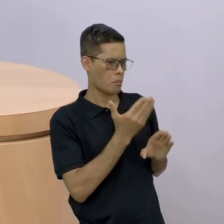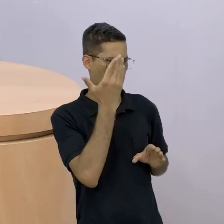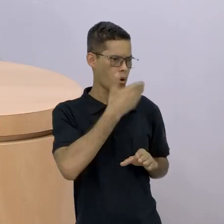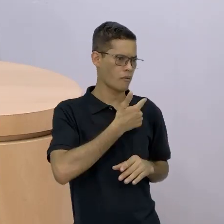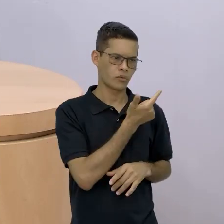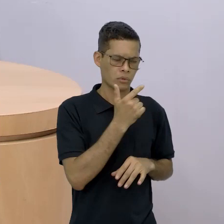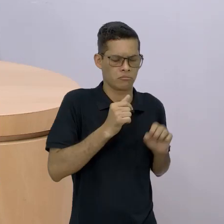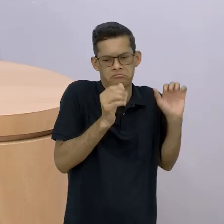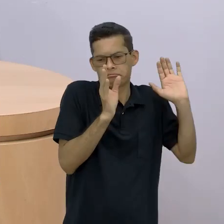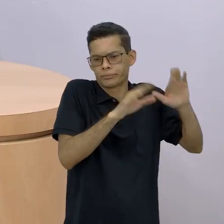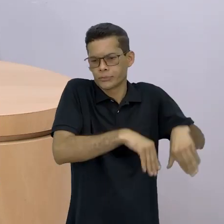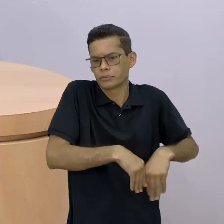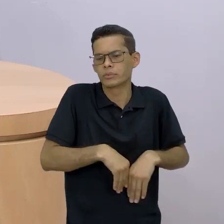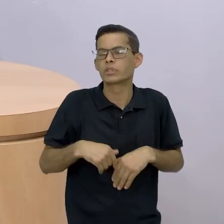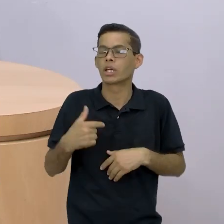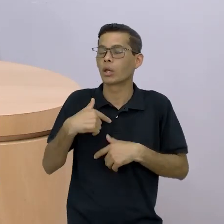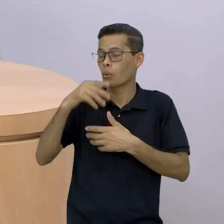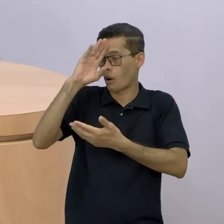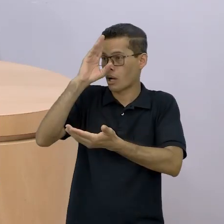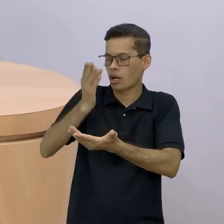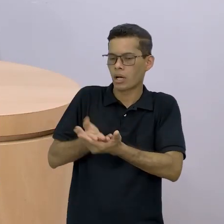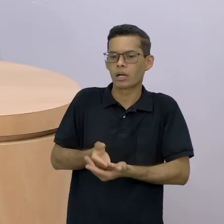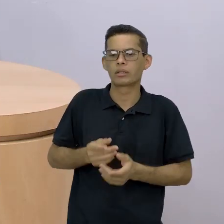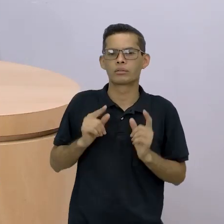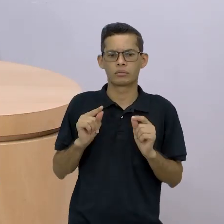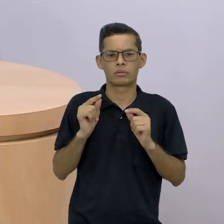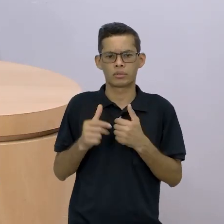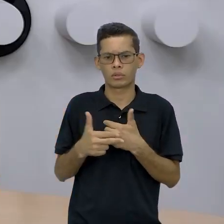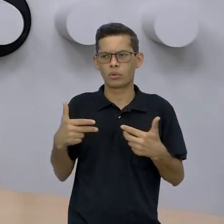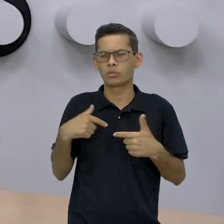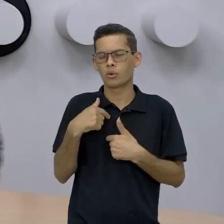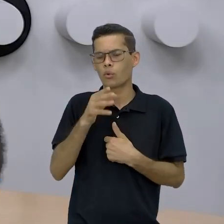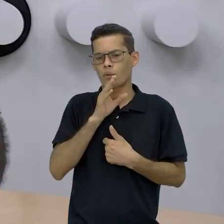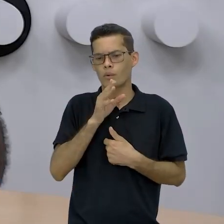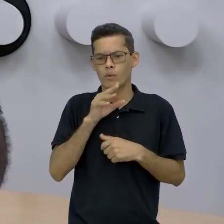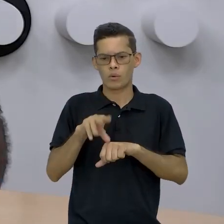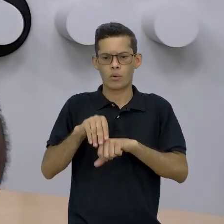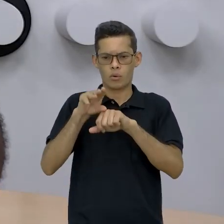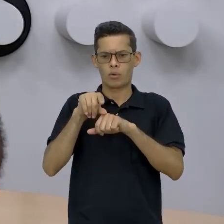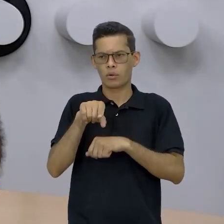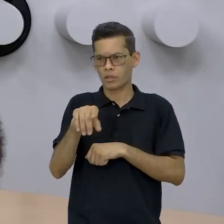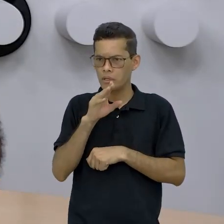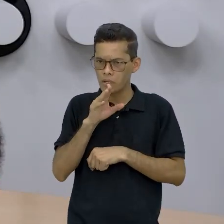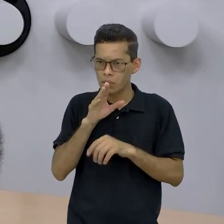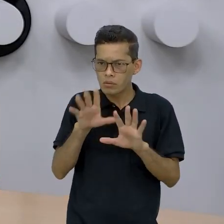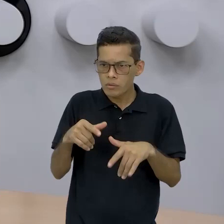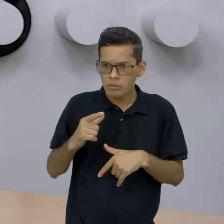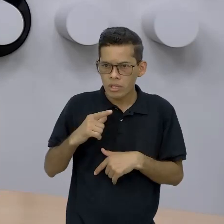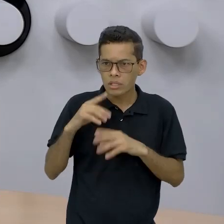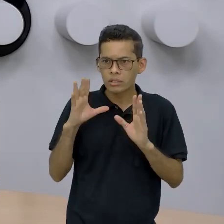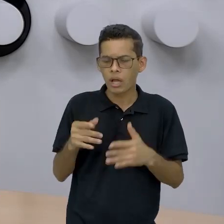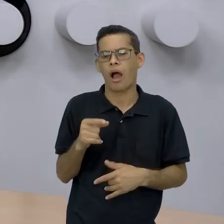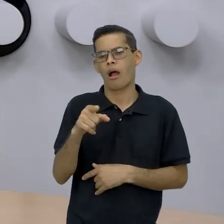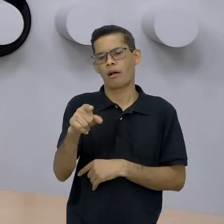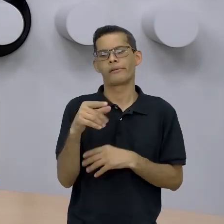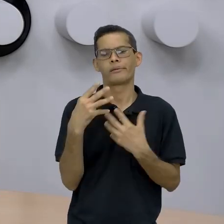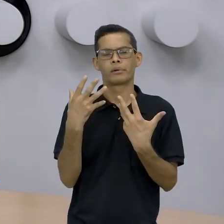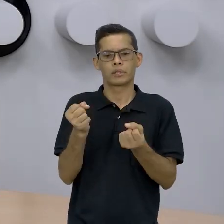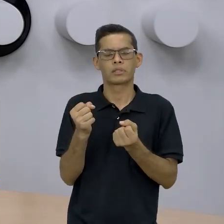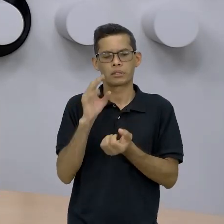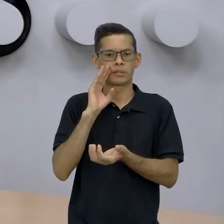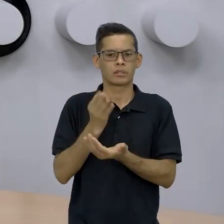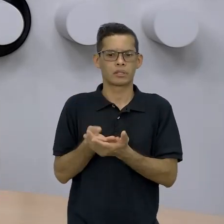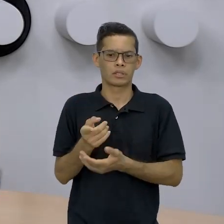Eu acredito nisso e já acredito, logo conheço. Exato, né? E aí eu subverto,